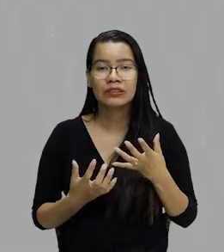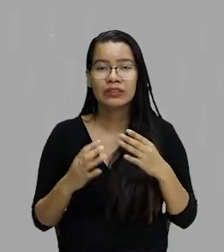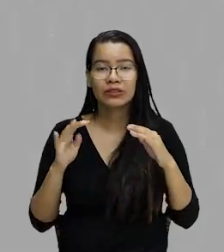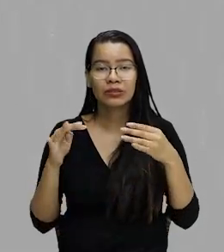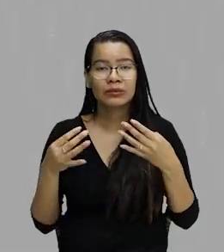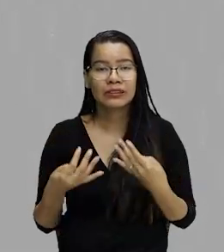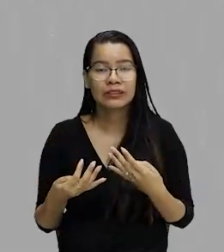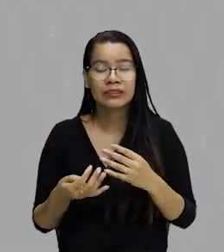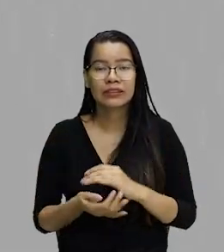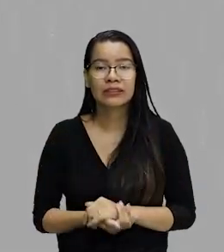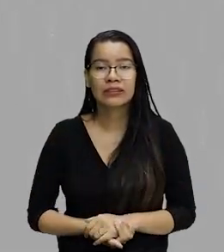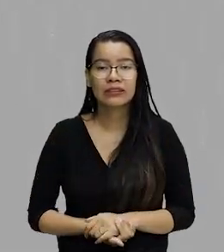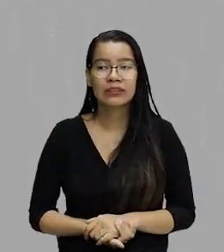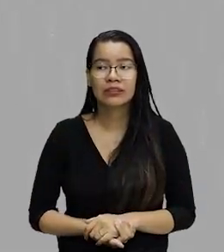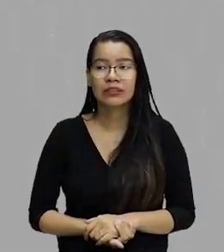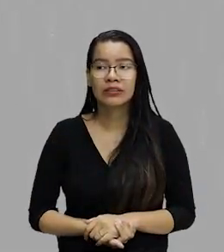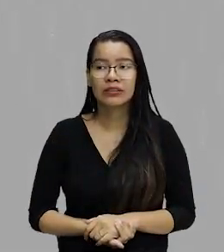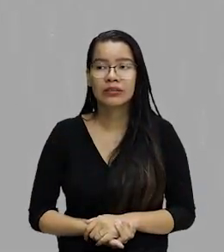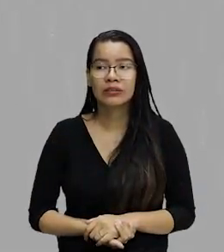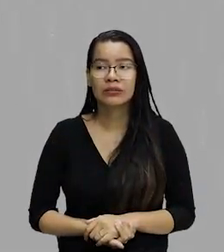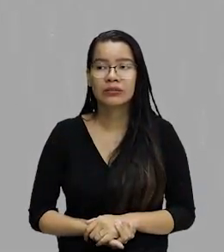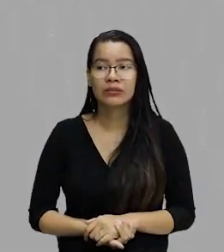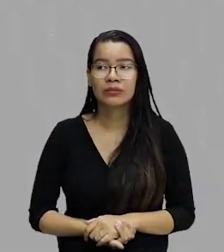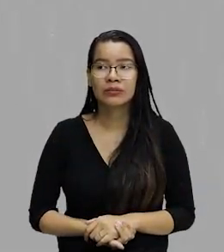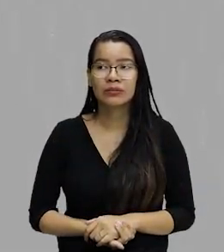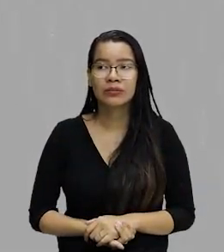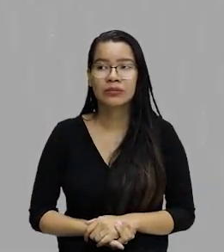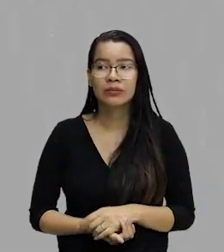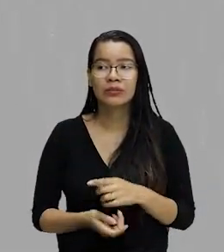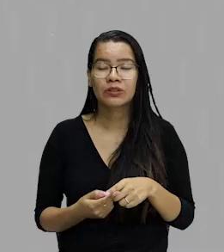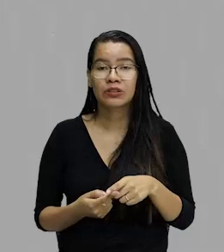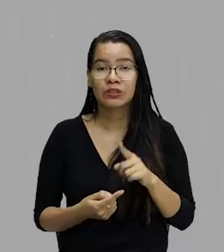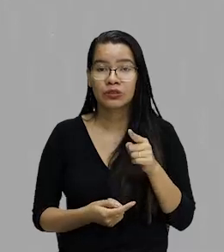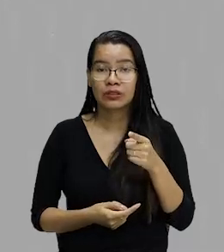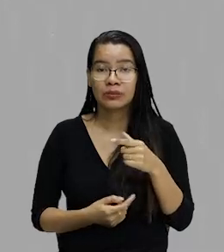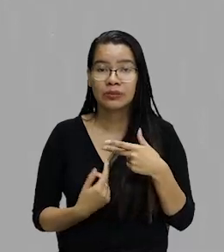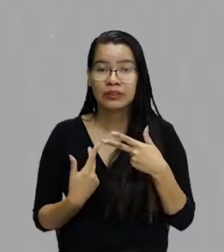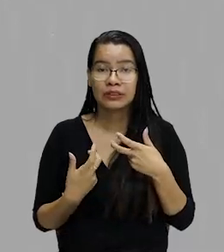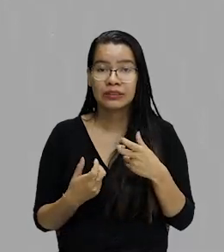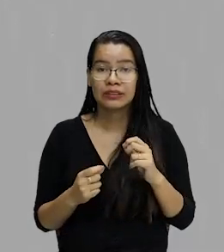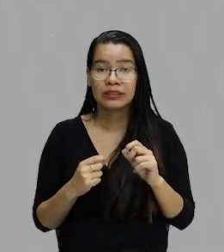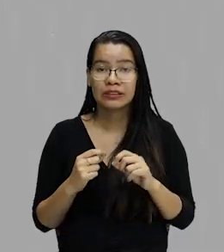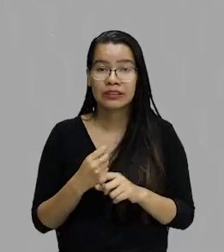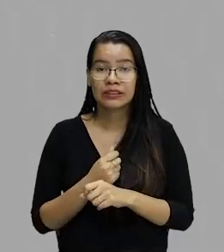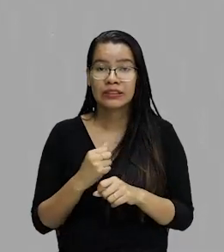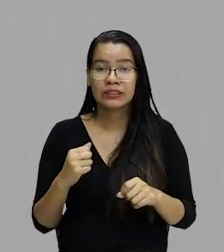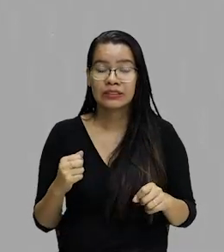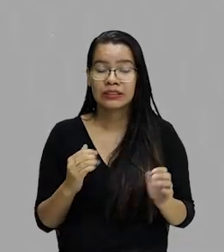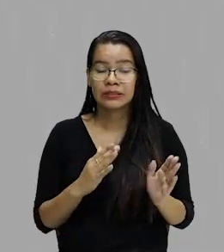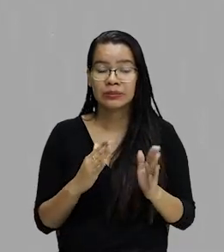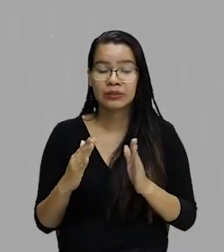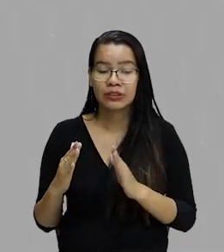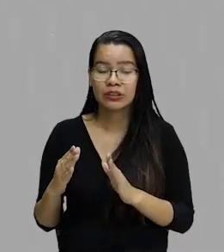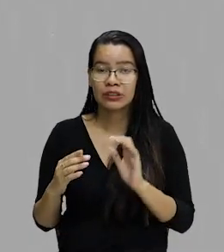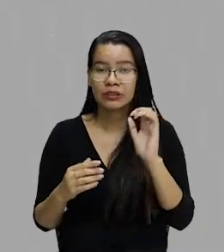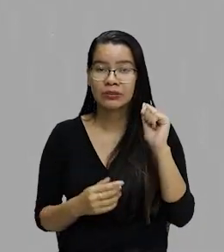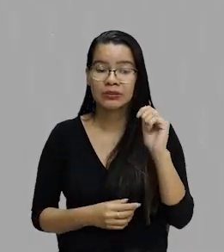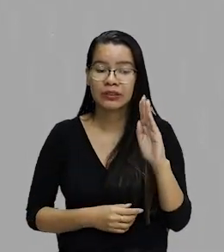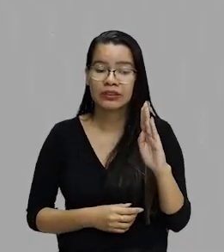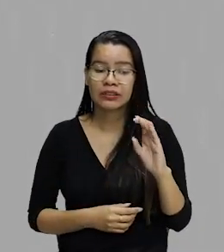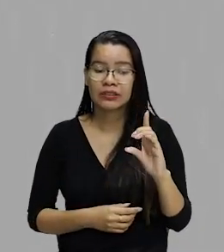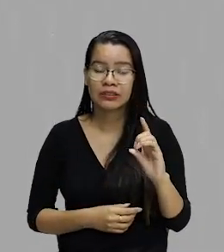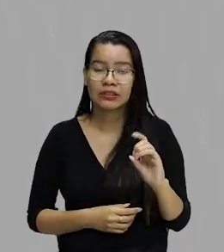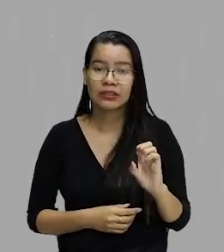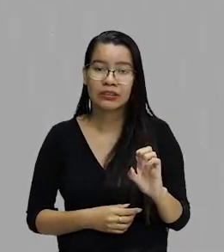tua atenção, porque tu estás percebendo que em grande parte das alternativas ele está se